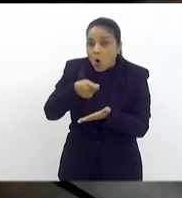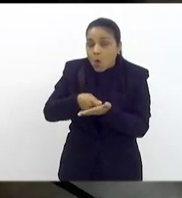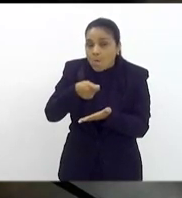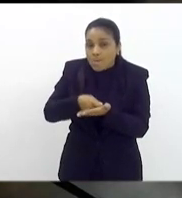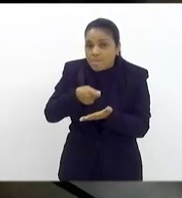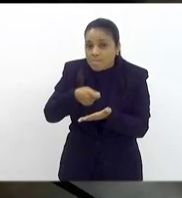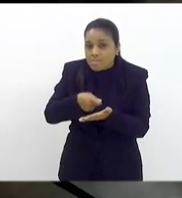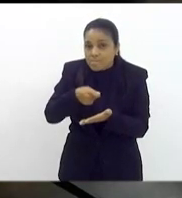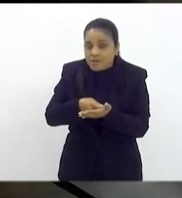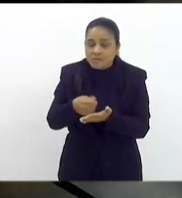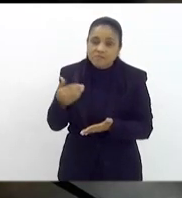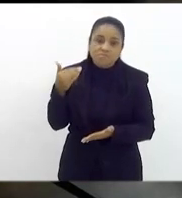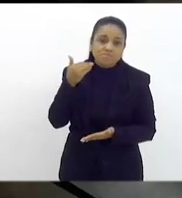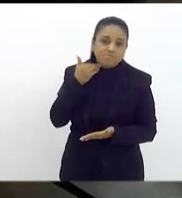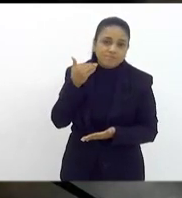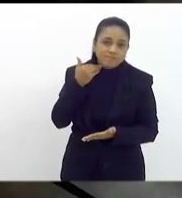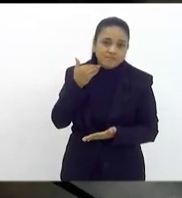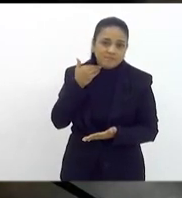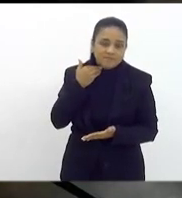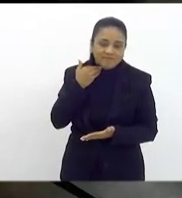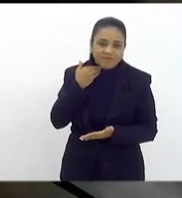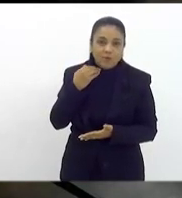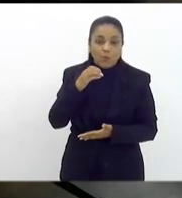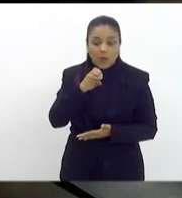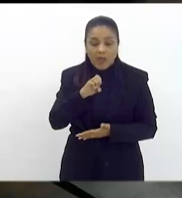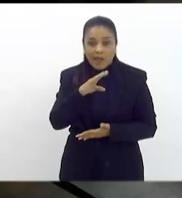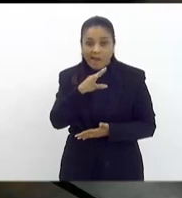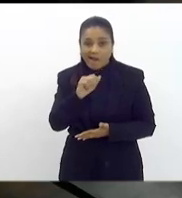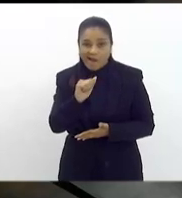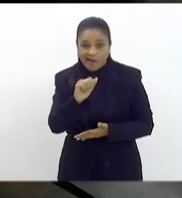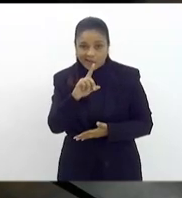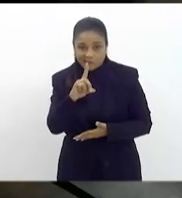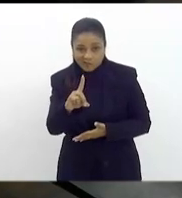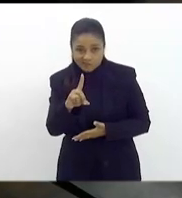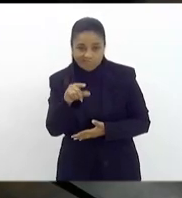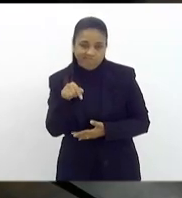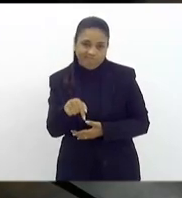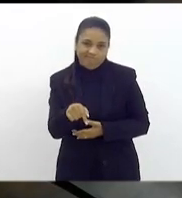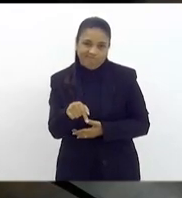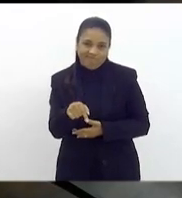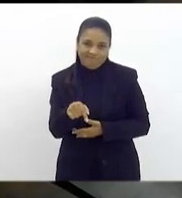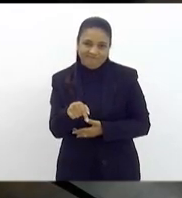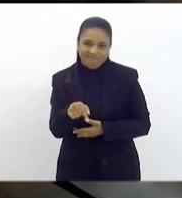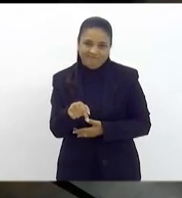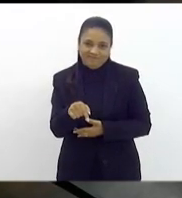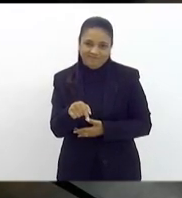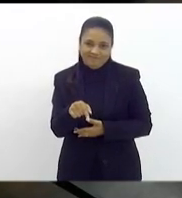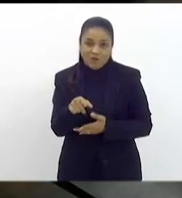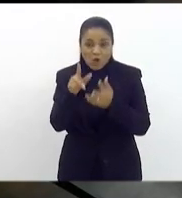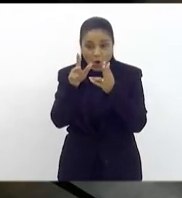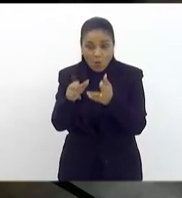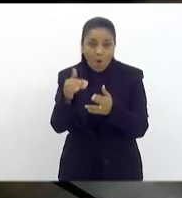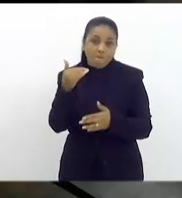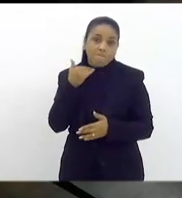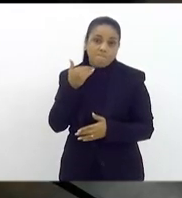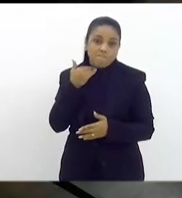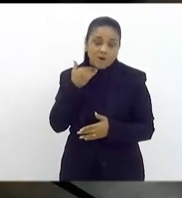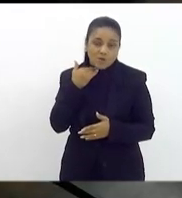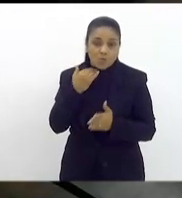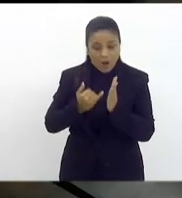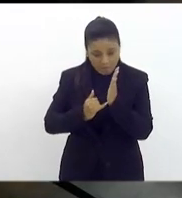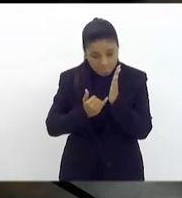serviço bancário que o ECAD faz, como se um banco fora. Isso incide imposto. A gestão